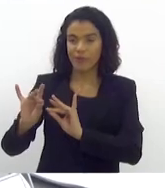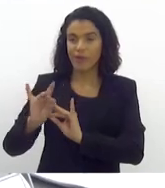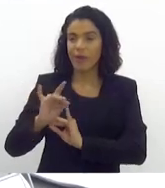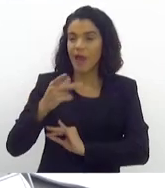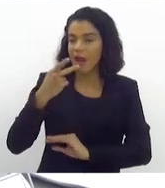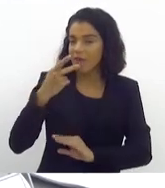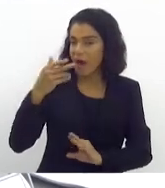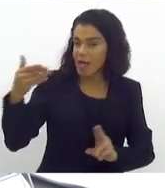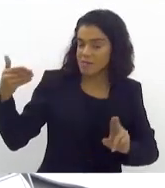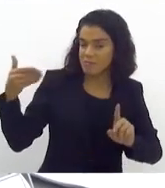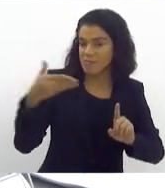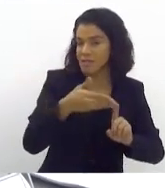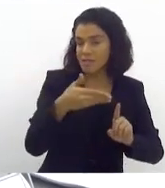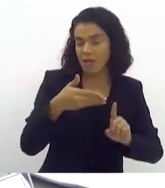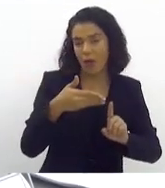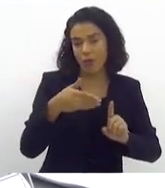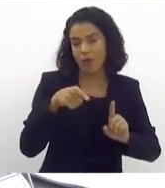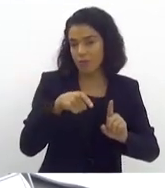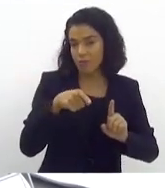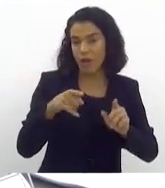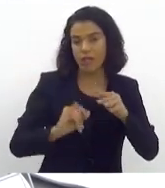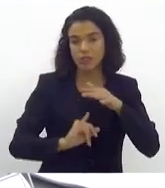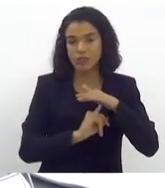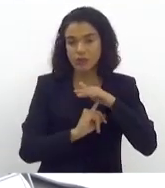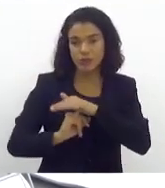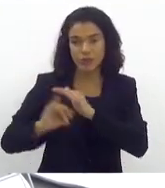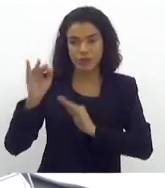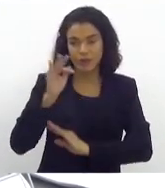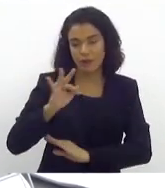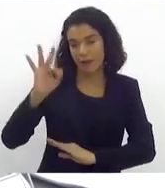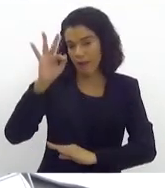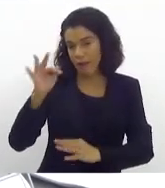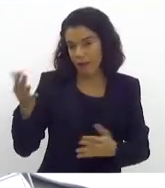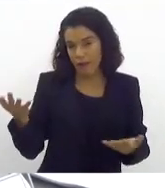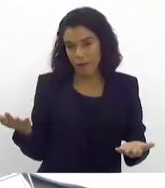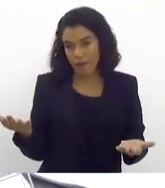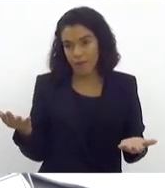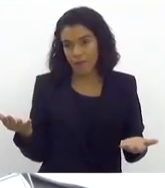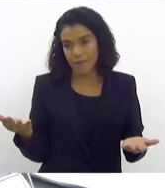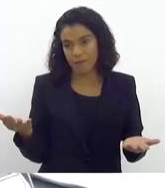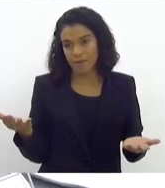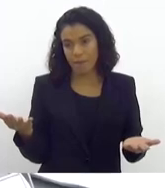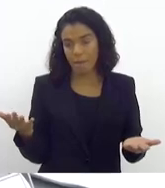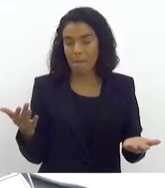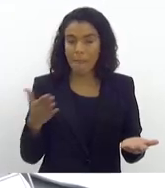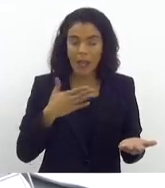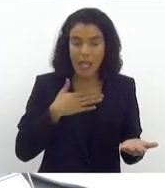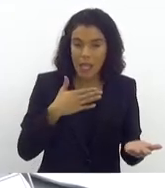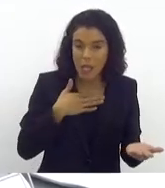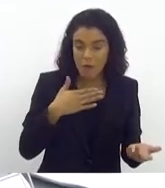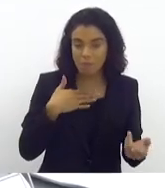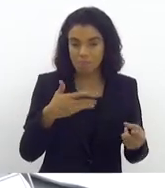direta aos órgãos, a órgãos federais, inclusive. E aí o que eu dou como ensejo aqui o voto